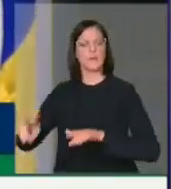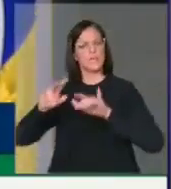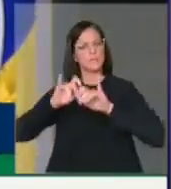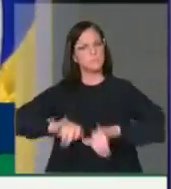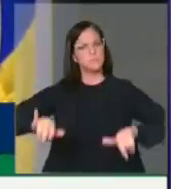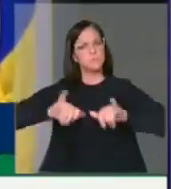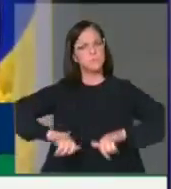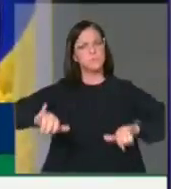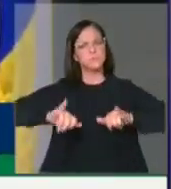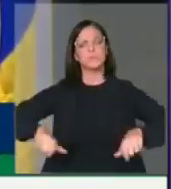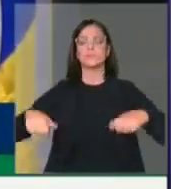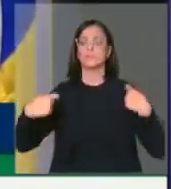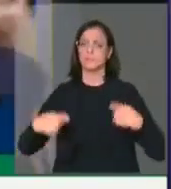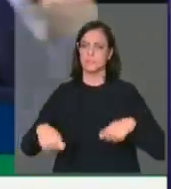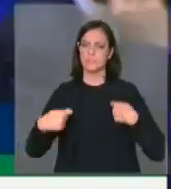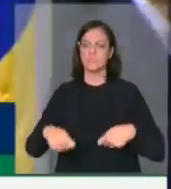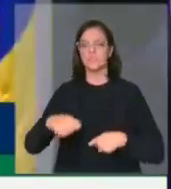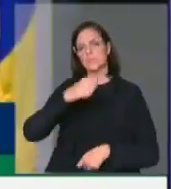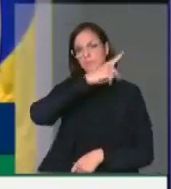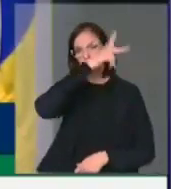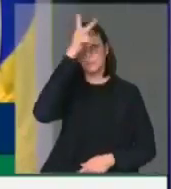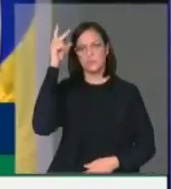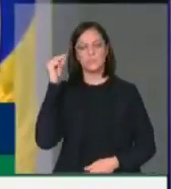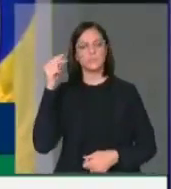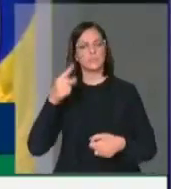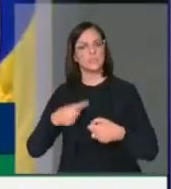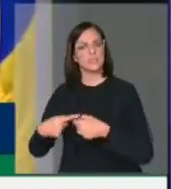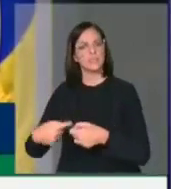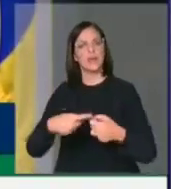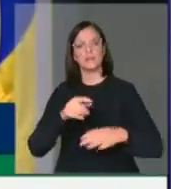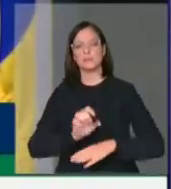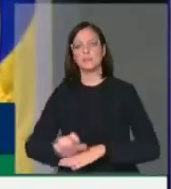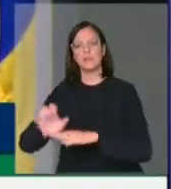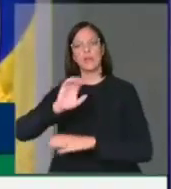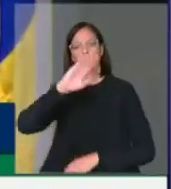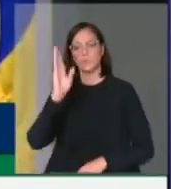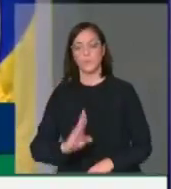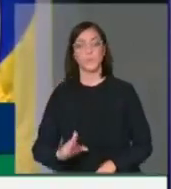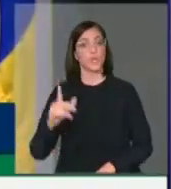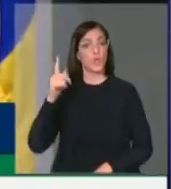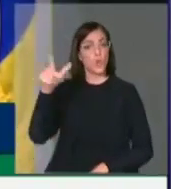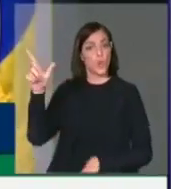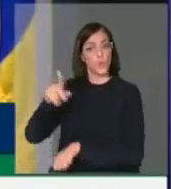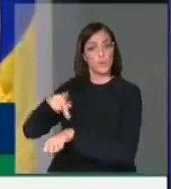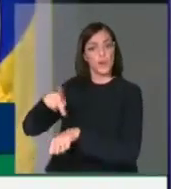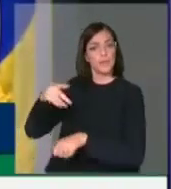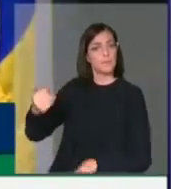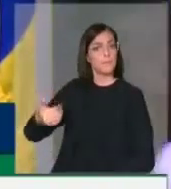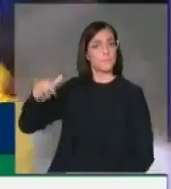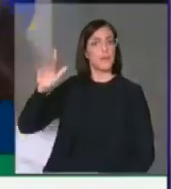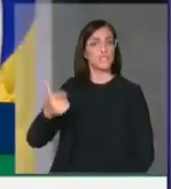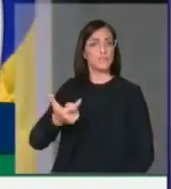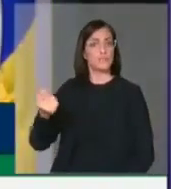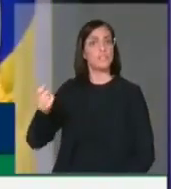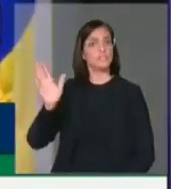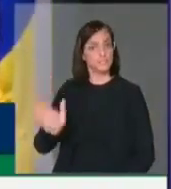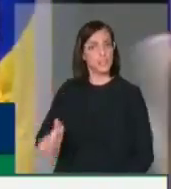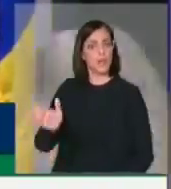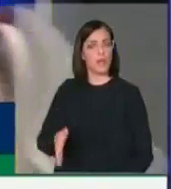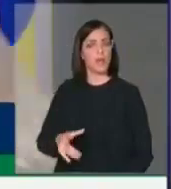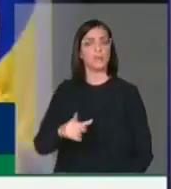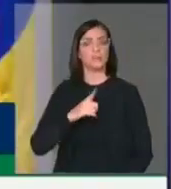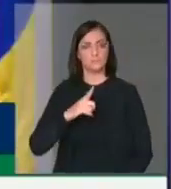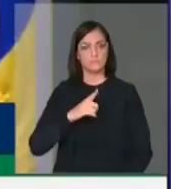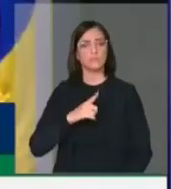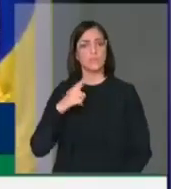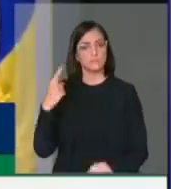diversos municípios e estados do Brasil. Isso já existe em mais de 20 países. Essa data, 13 de março,